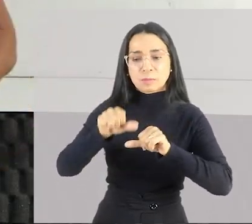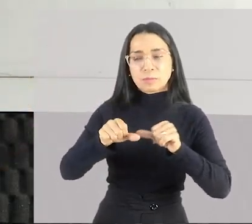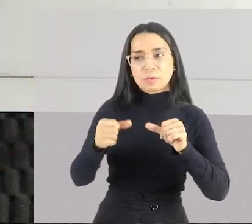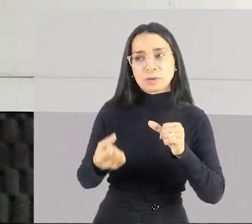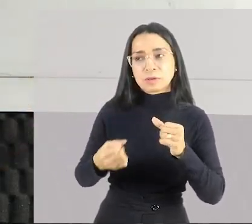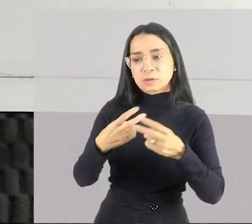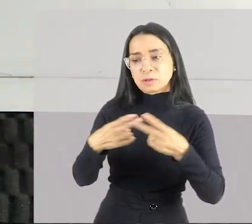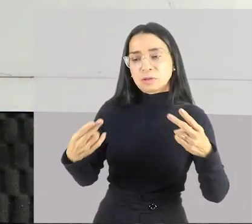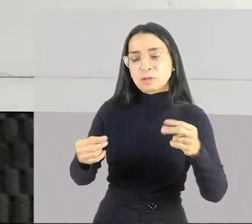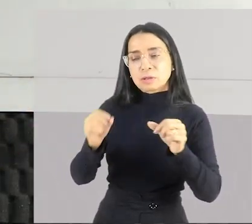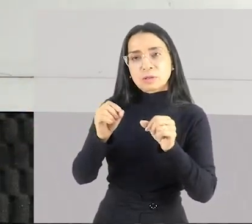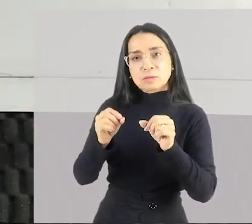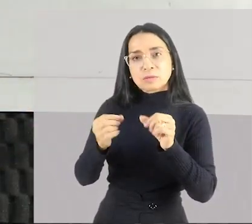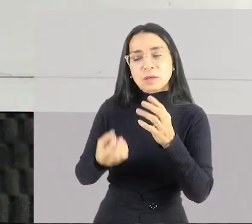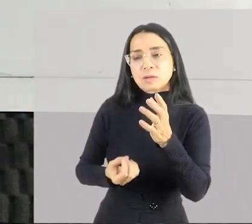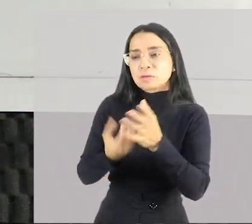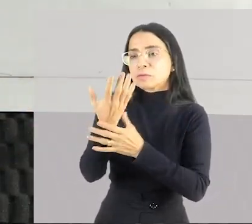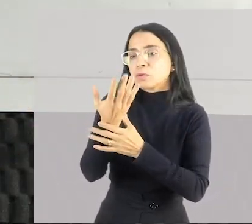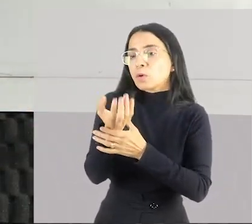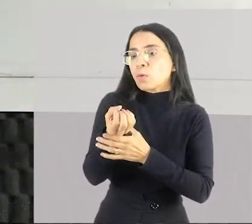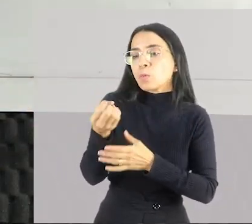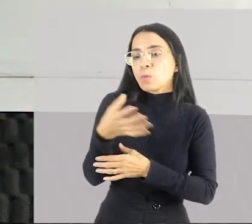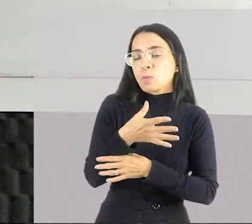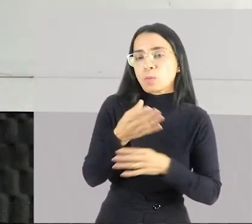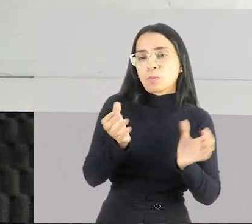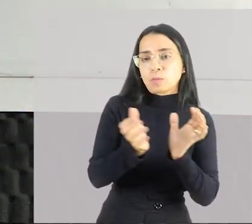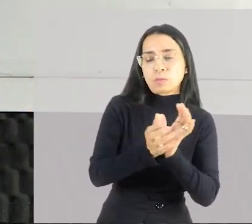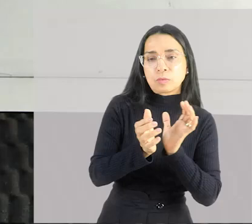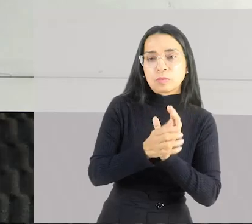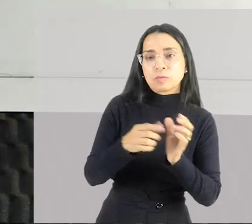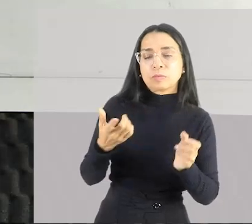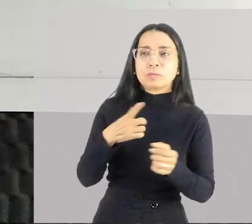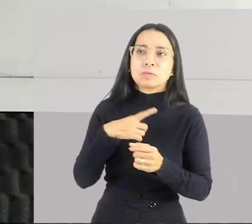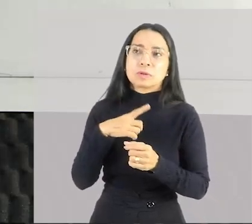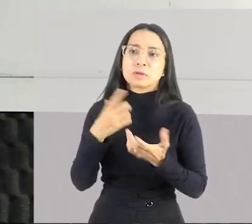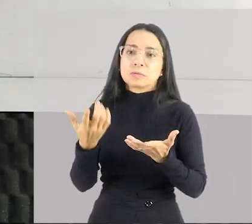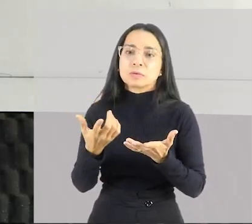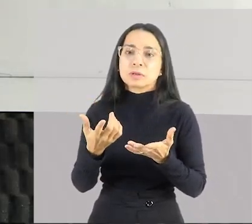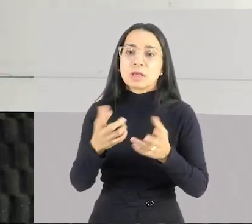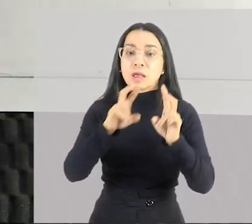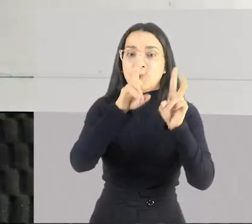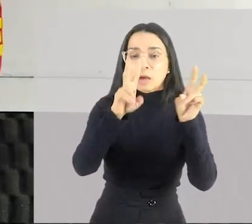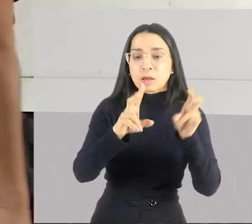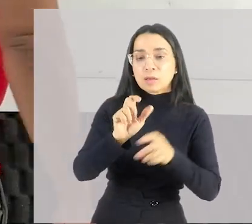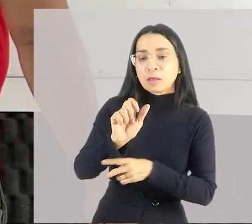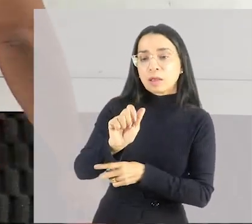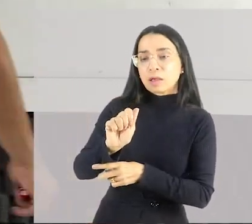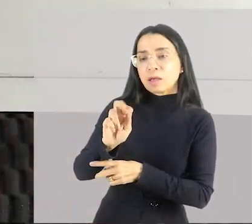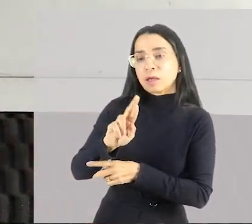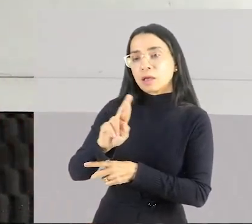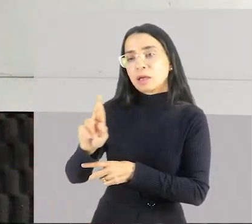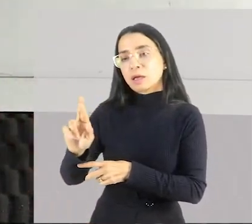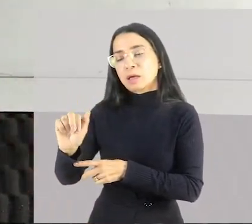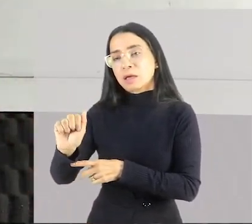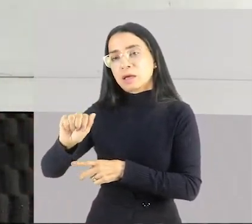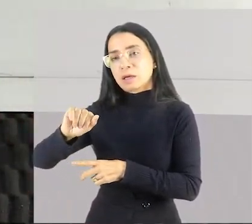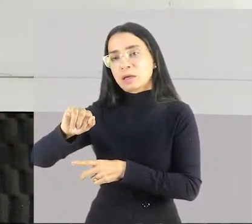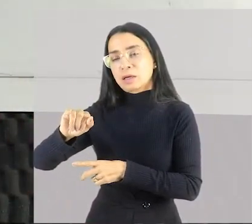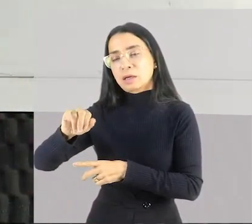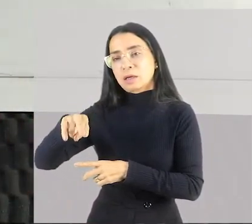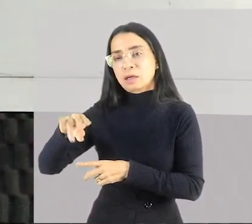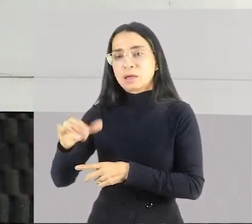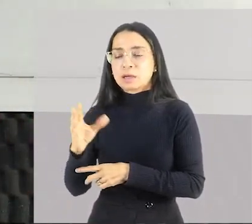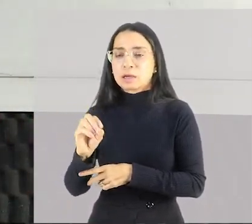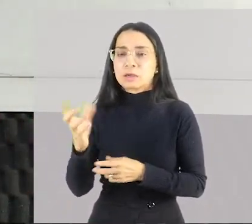a você tem um problema de arranjo Então a primeira coisa que ten que fazer é saber o meu espaço amostral